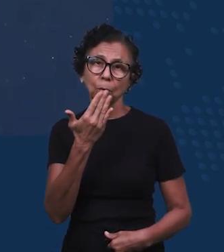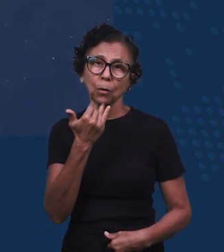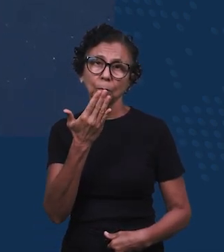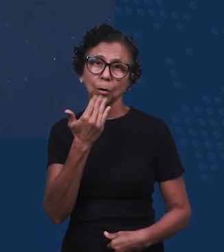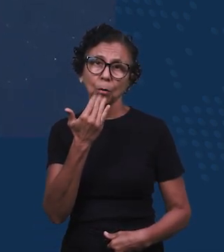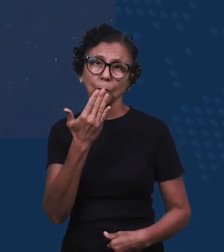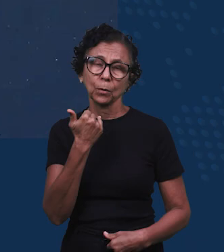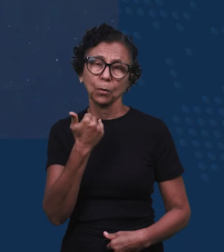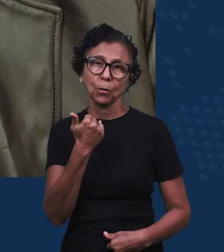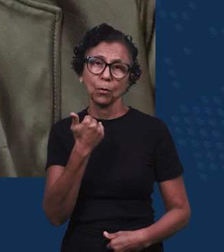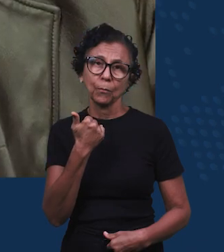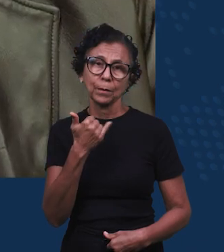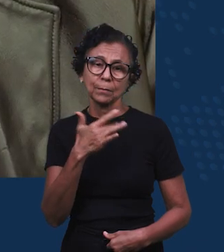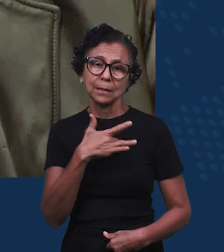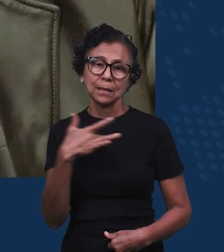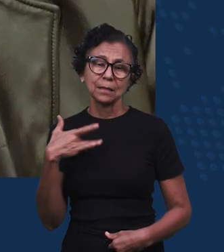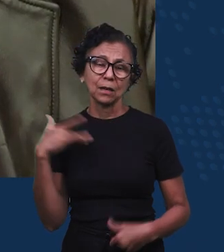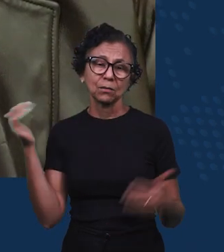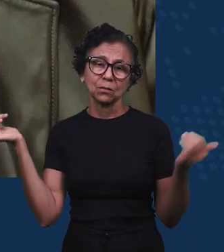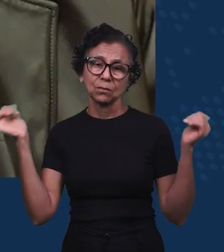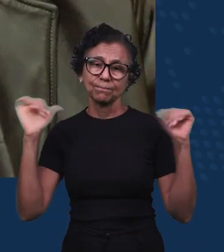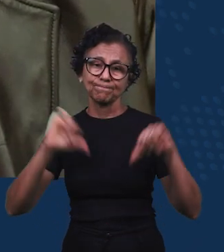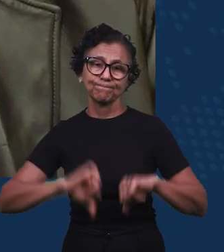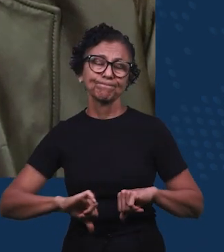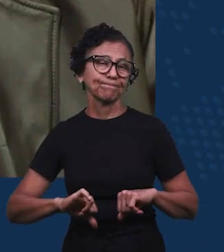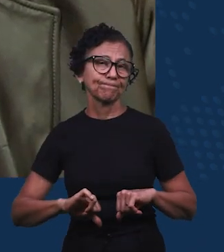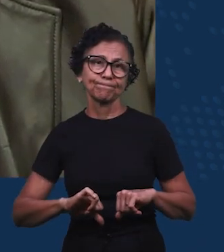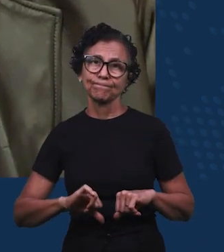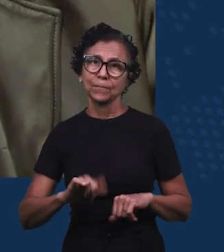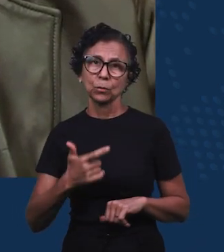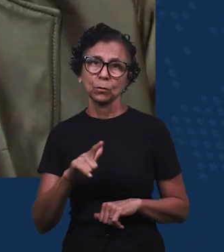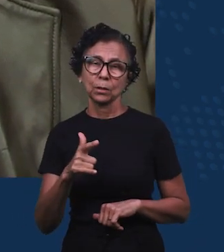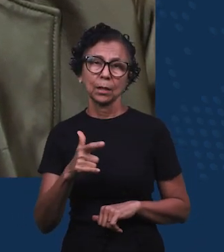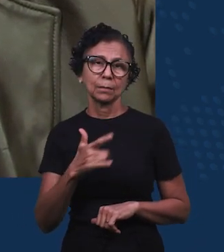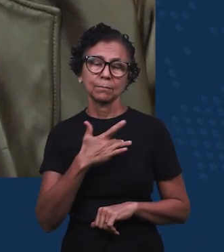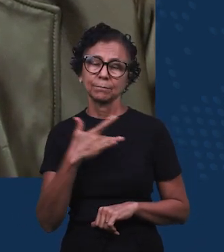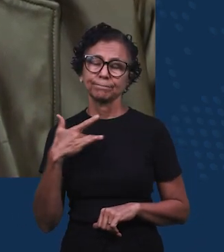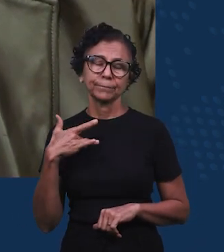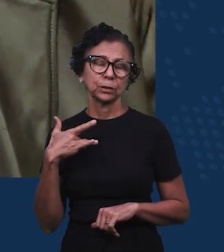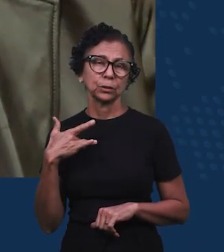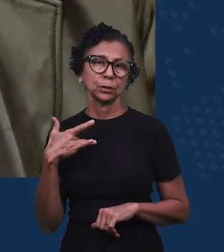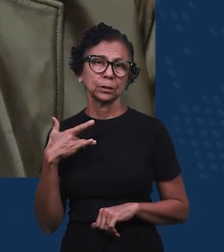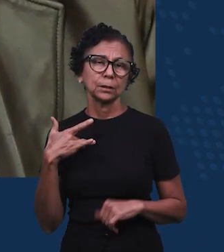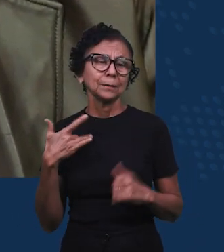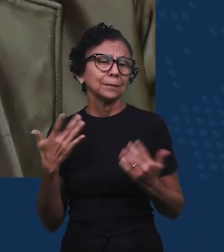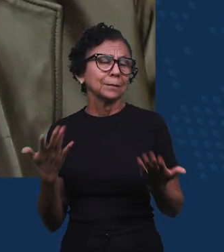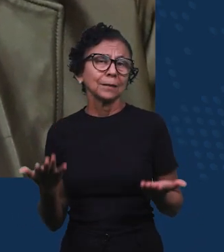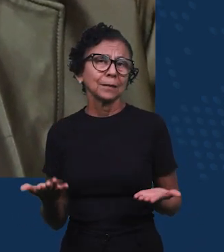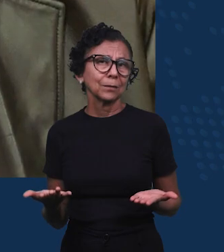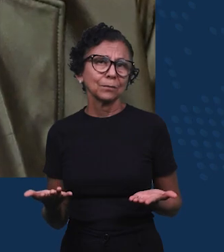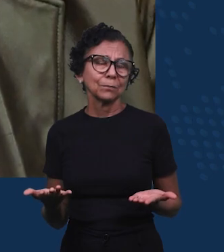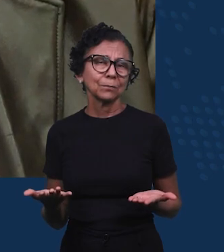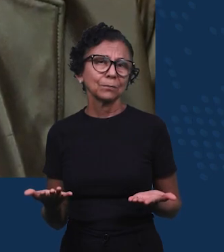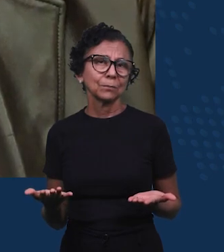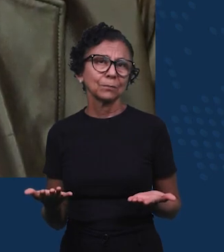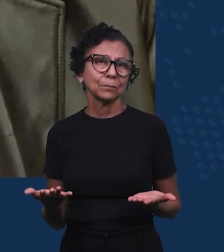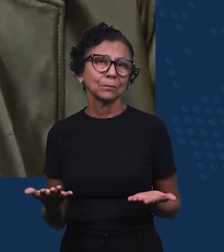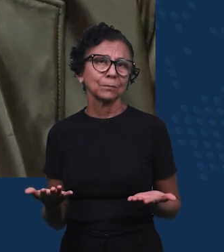com integralidade, não se alimentam para ter uma vida saudável. O que faz, então,